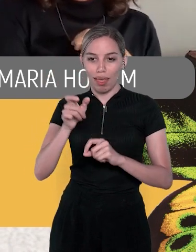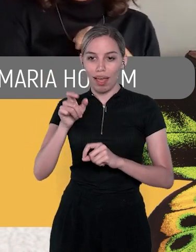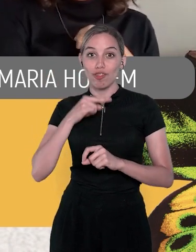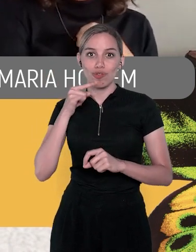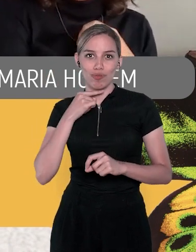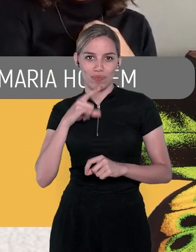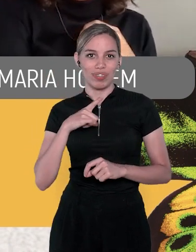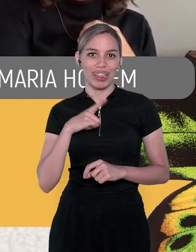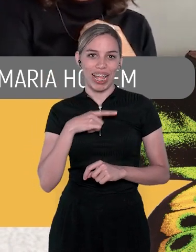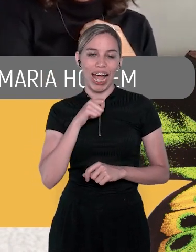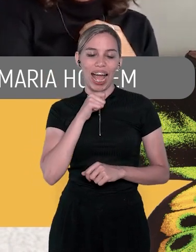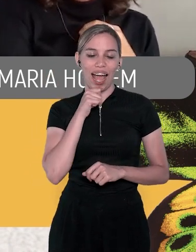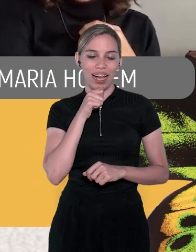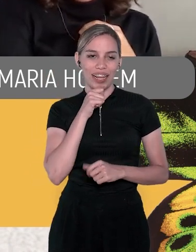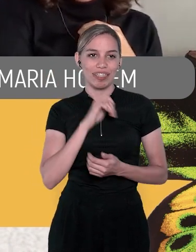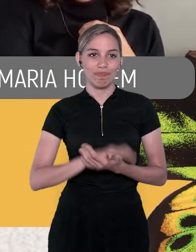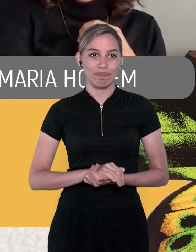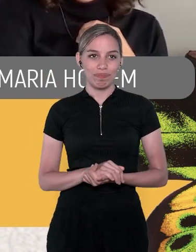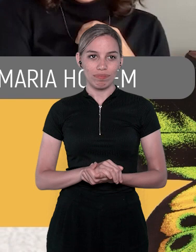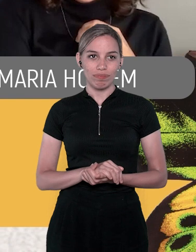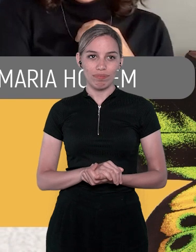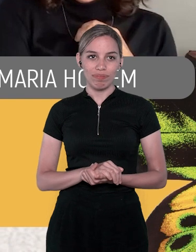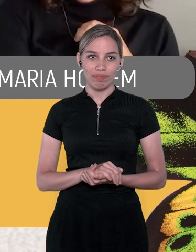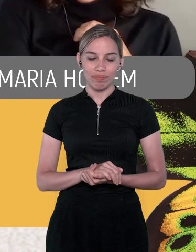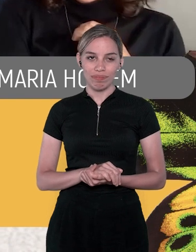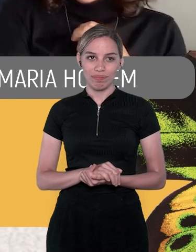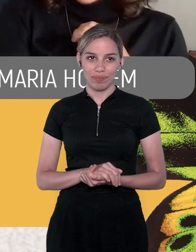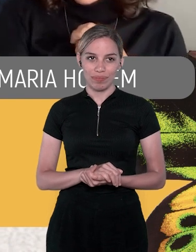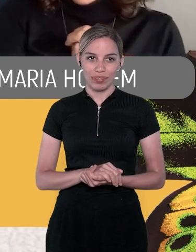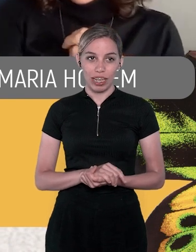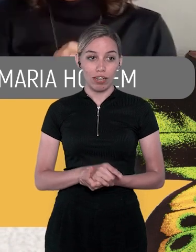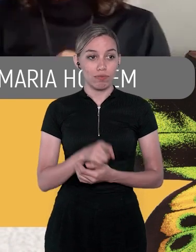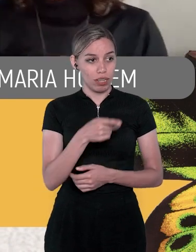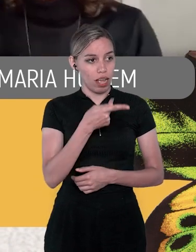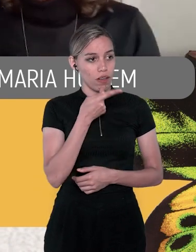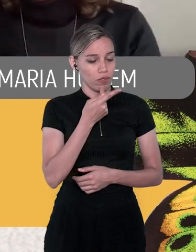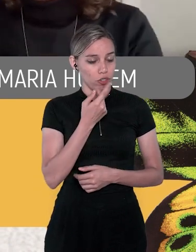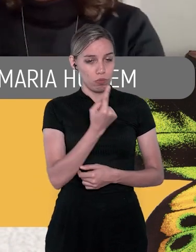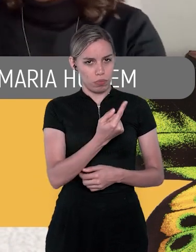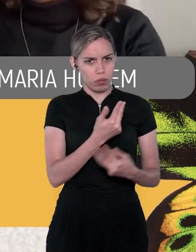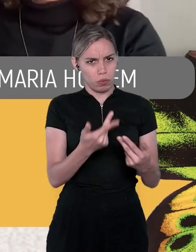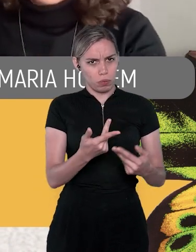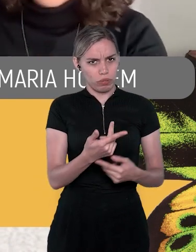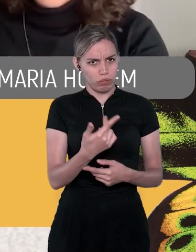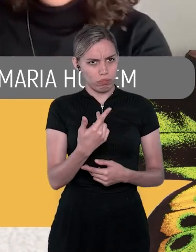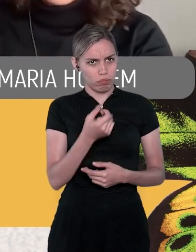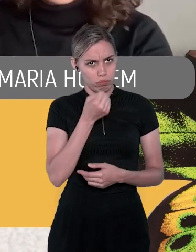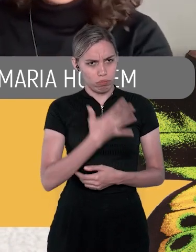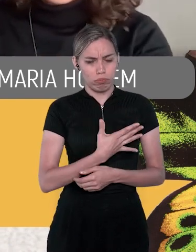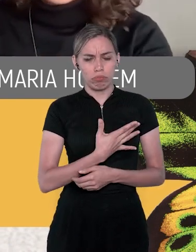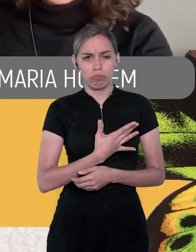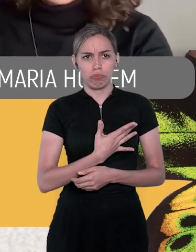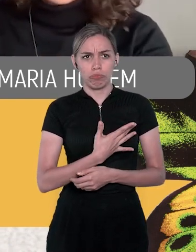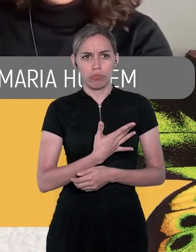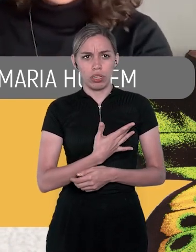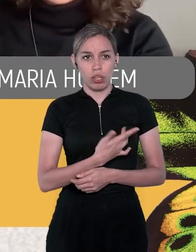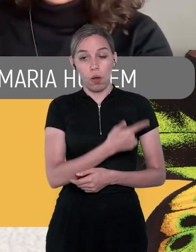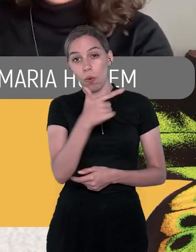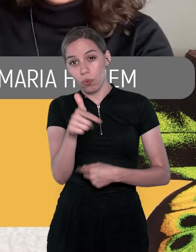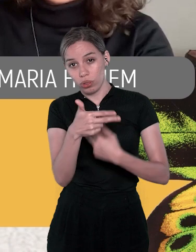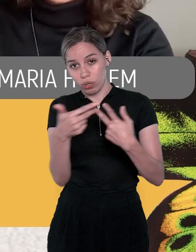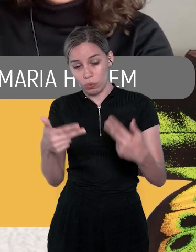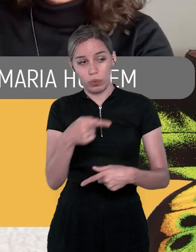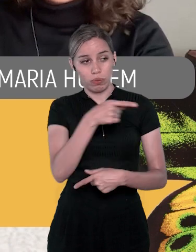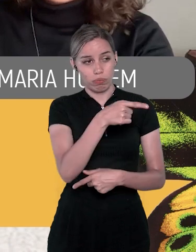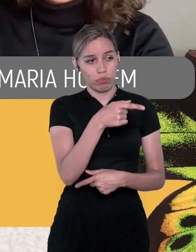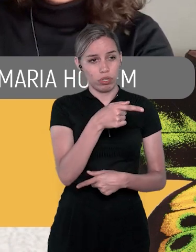Então, essa sim, claramente você fez um ponto correto. A outra coisa que eu achei